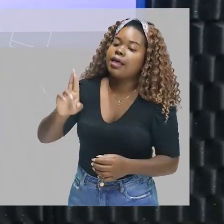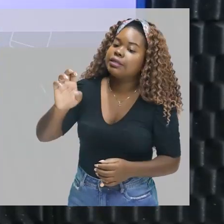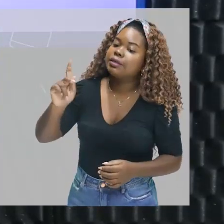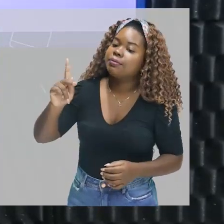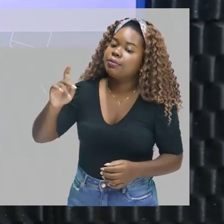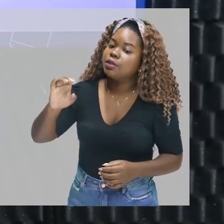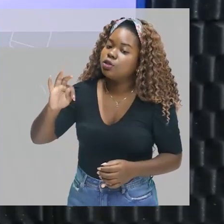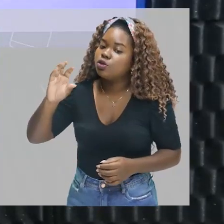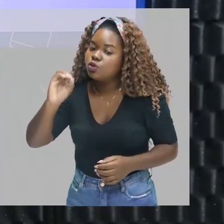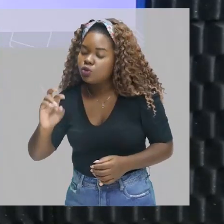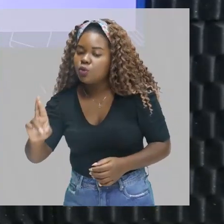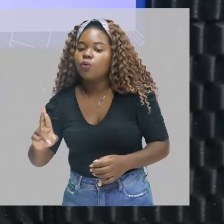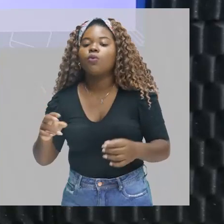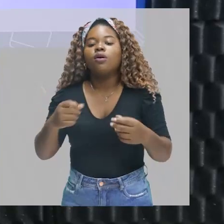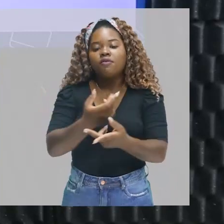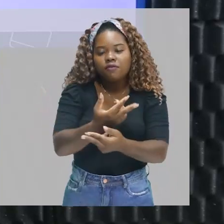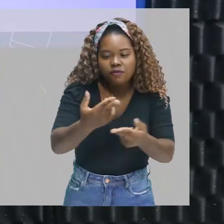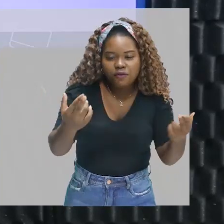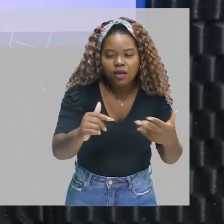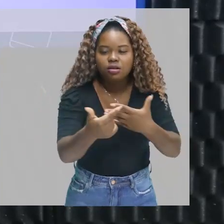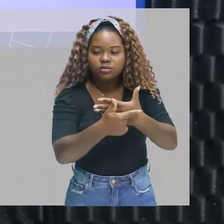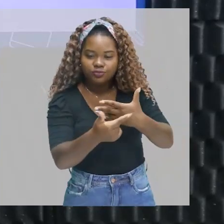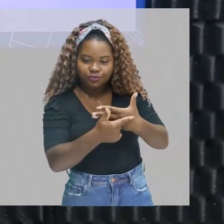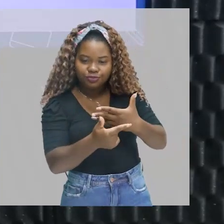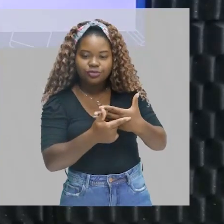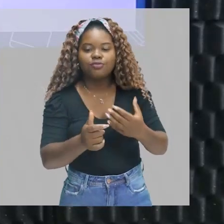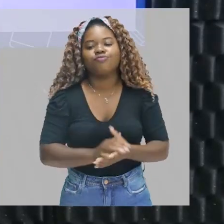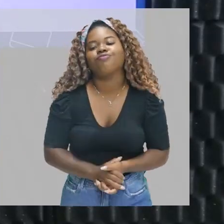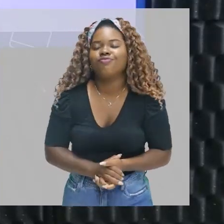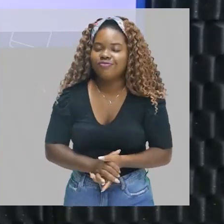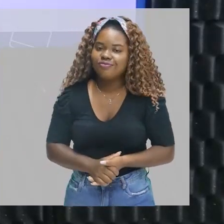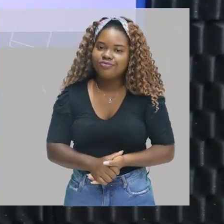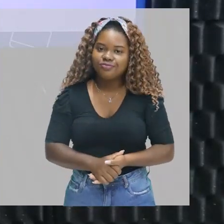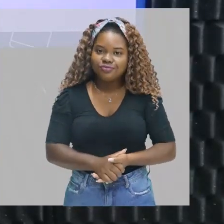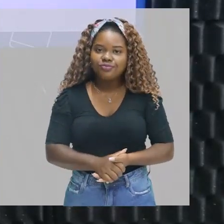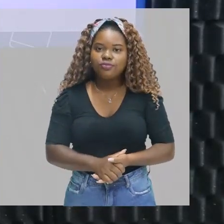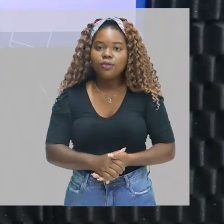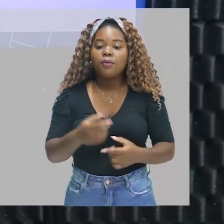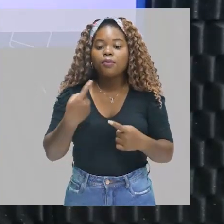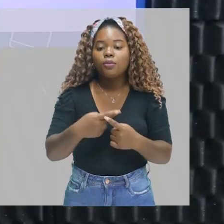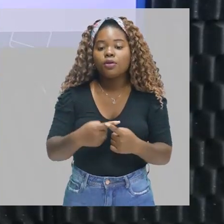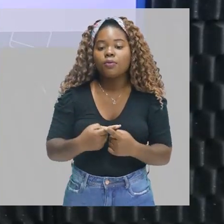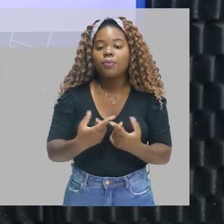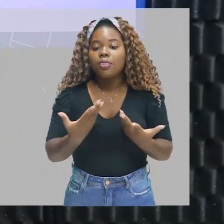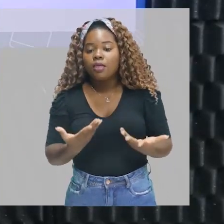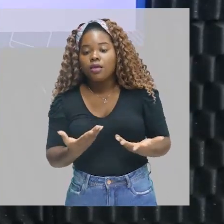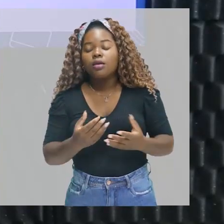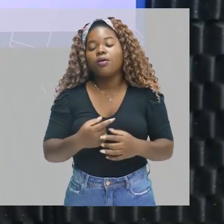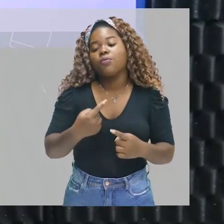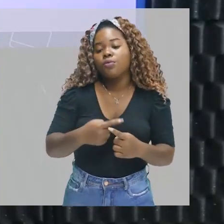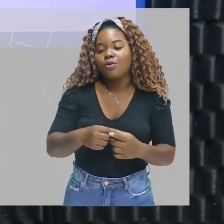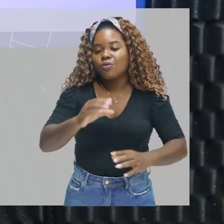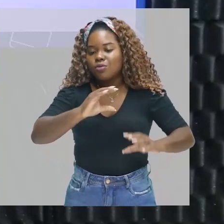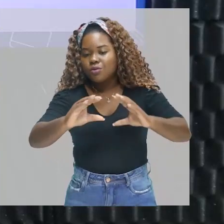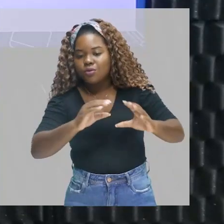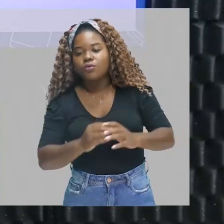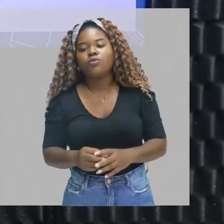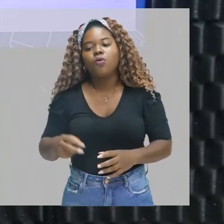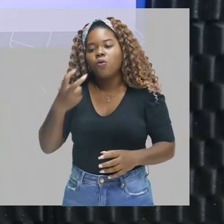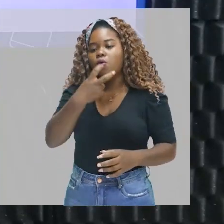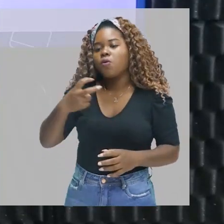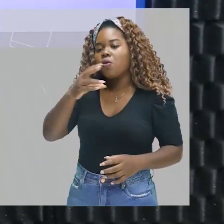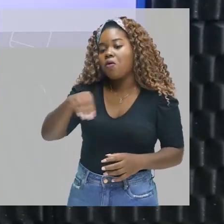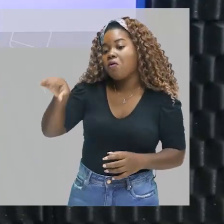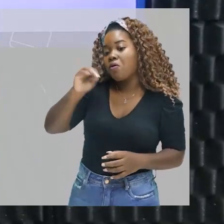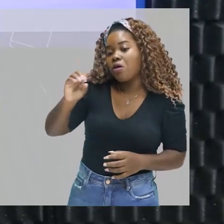que então a gente possa analisar a função da linguagem. Porque quando nós nos comunicamos, seja de forma oral ou de